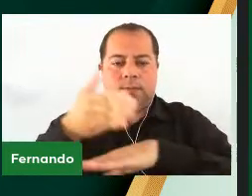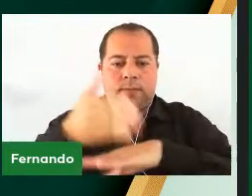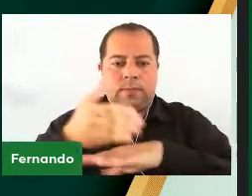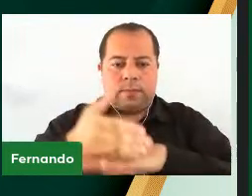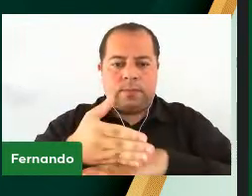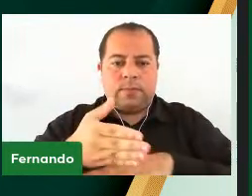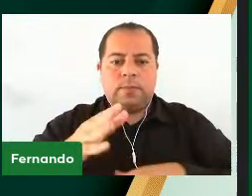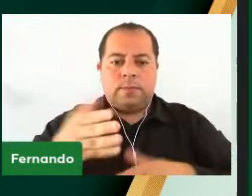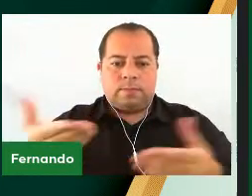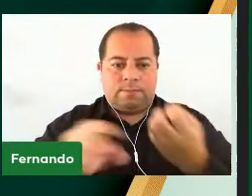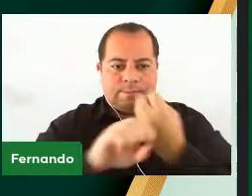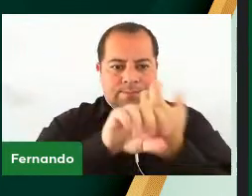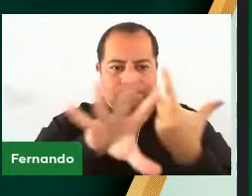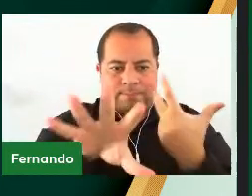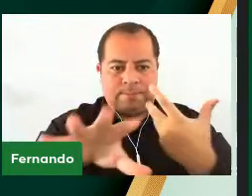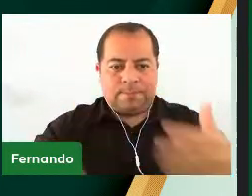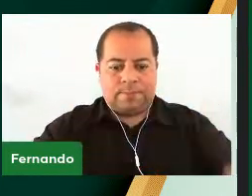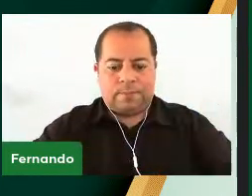honra virtual.